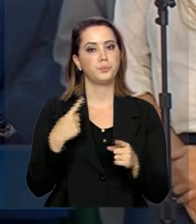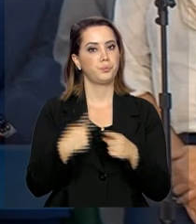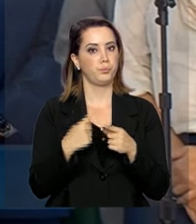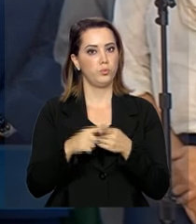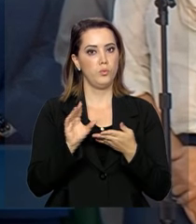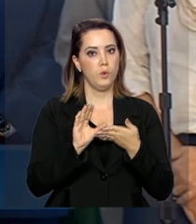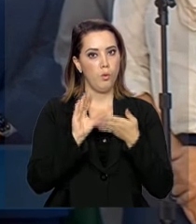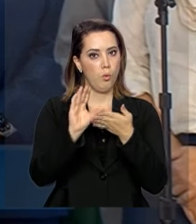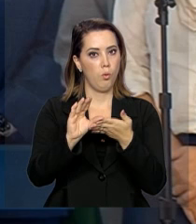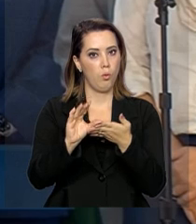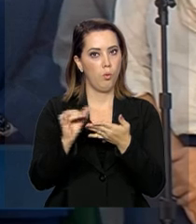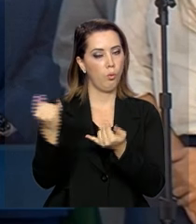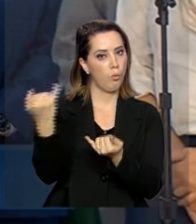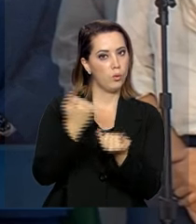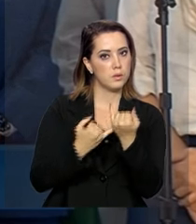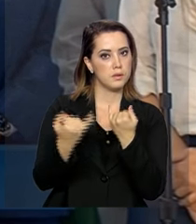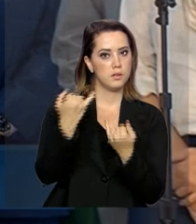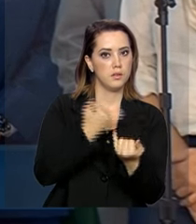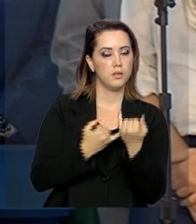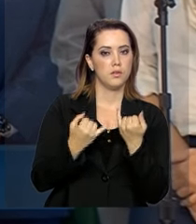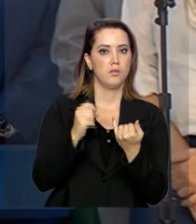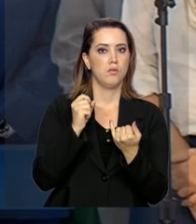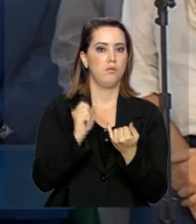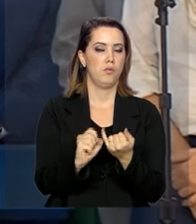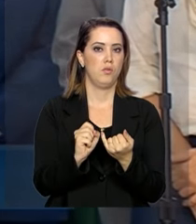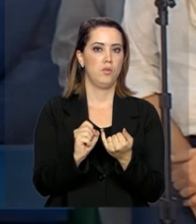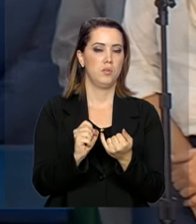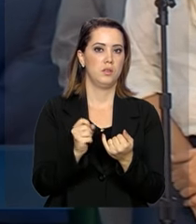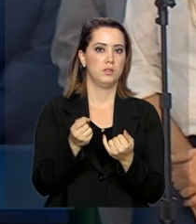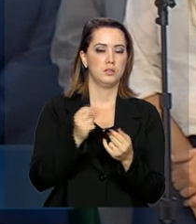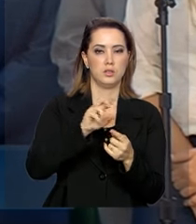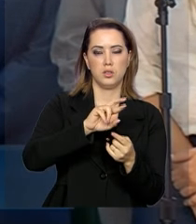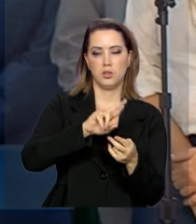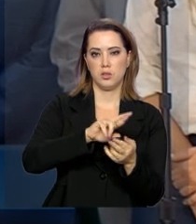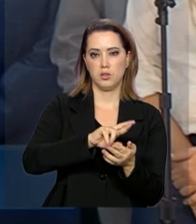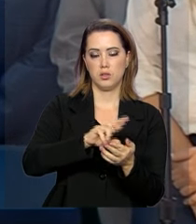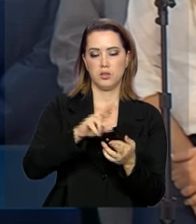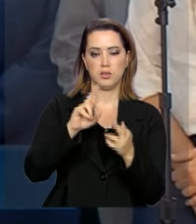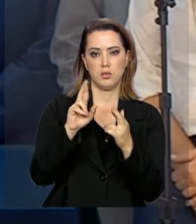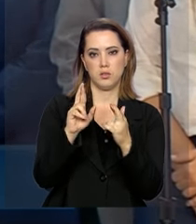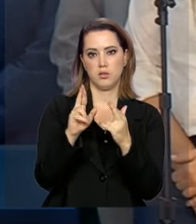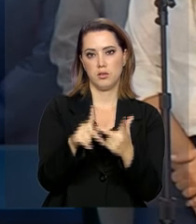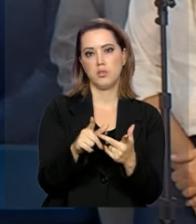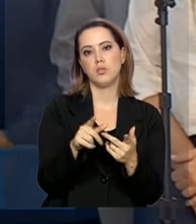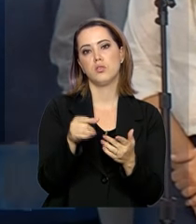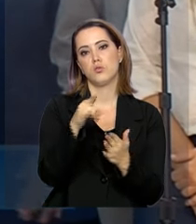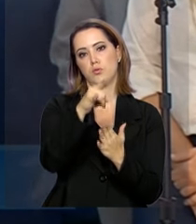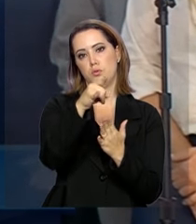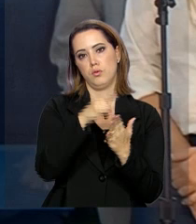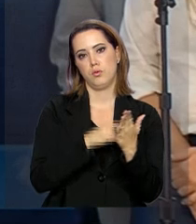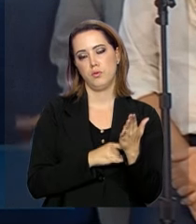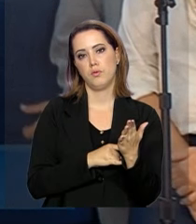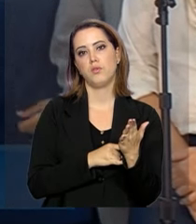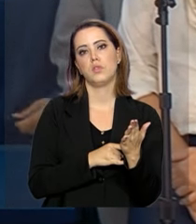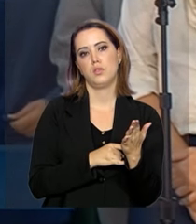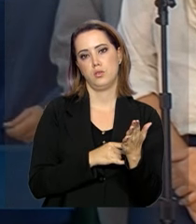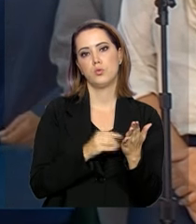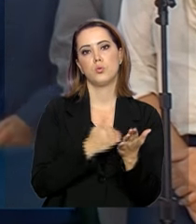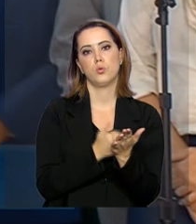executiva que havia duas cláusulas que não constavam da informação